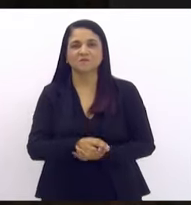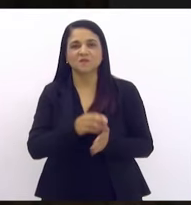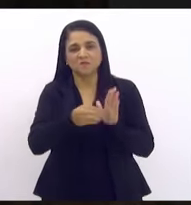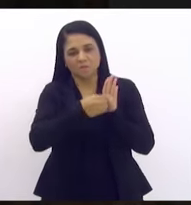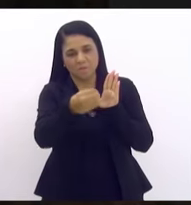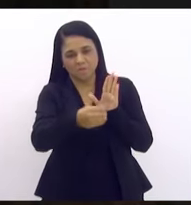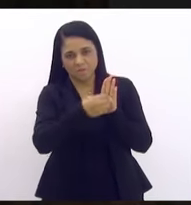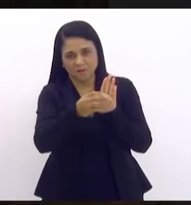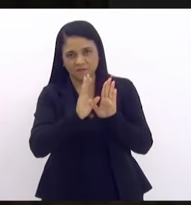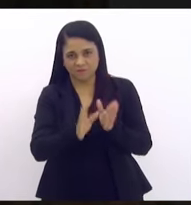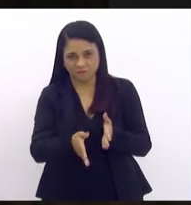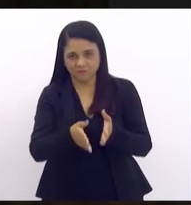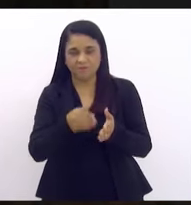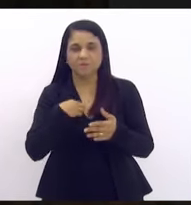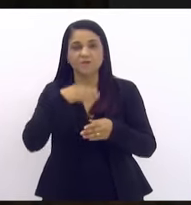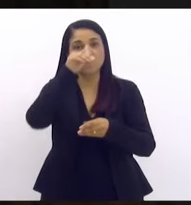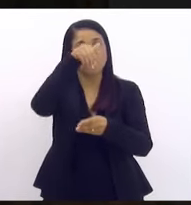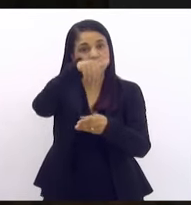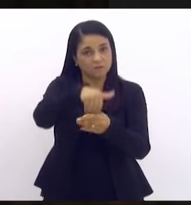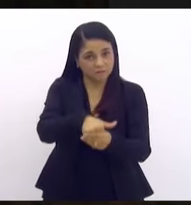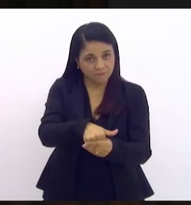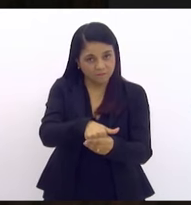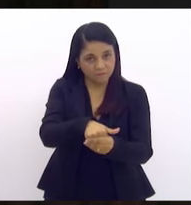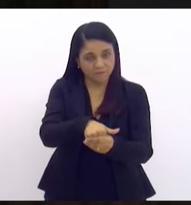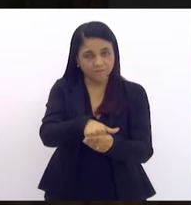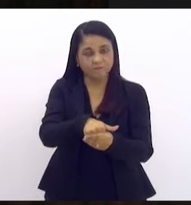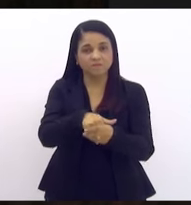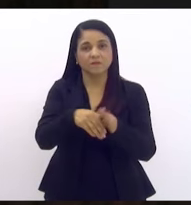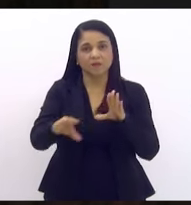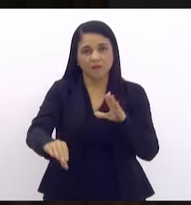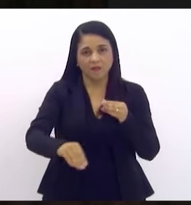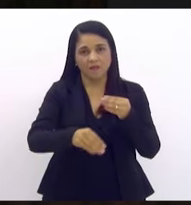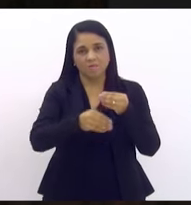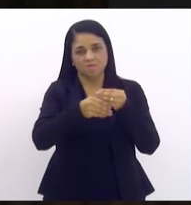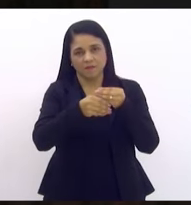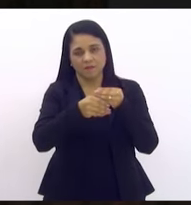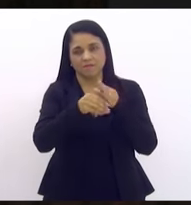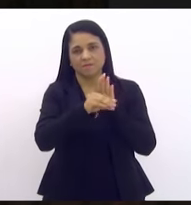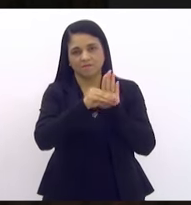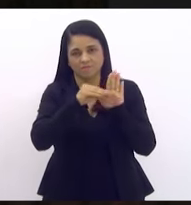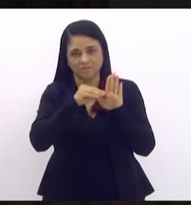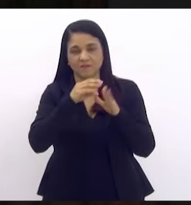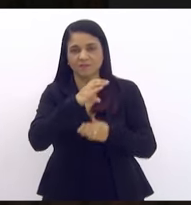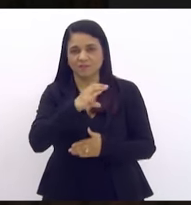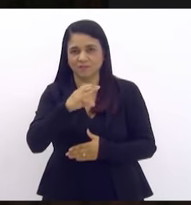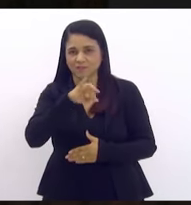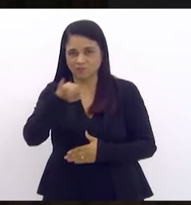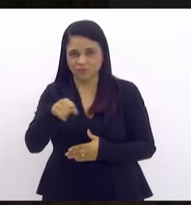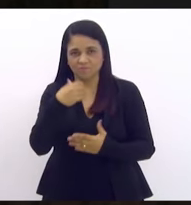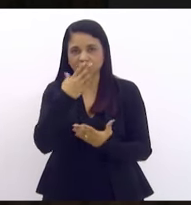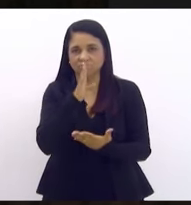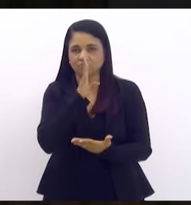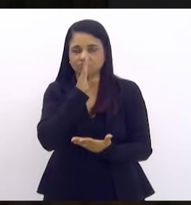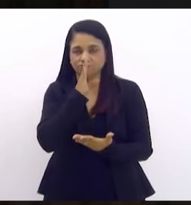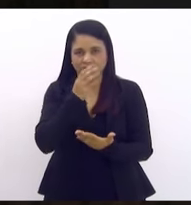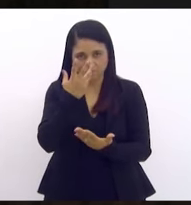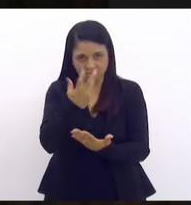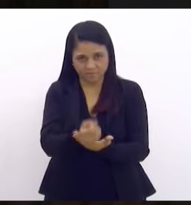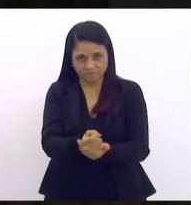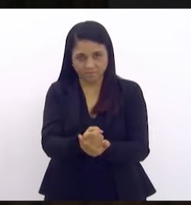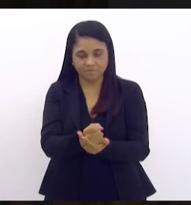pareceres emitidos em votação CC a emenda da ccj senhores que aprovam senhores que aprovam permaneçam Como